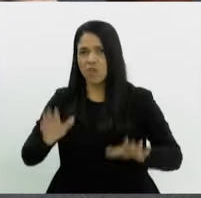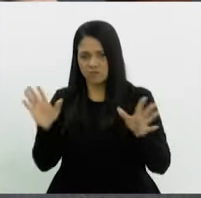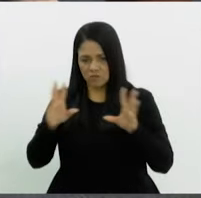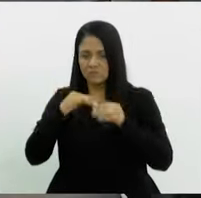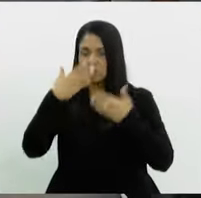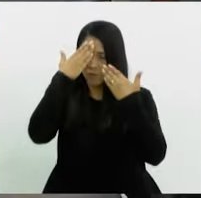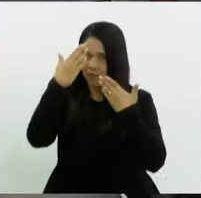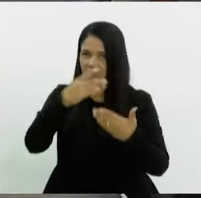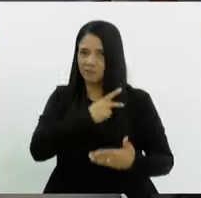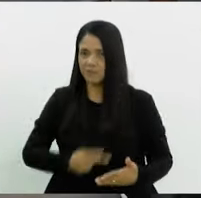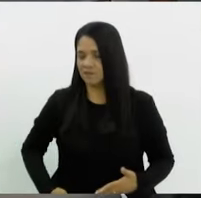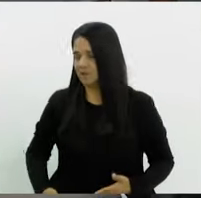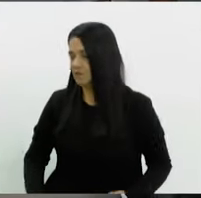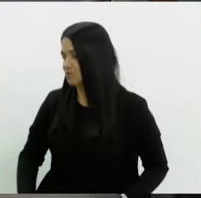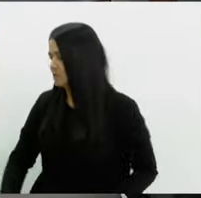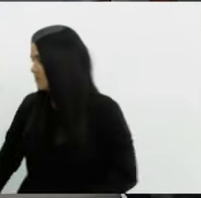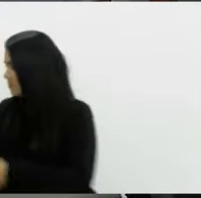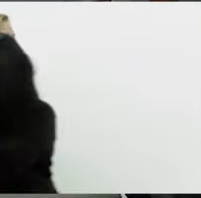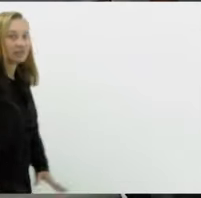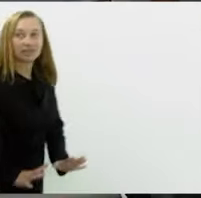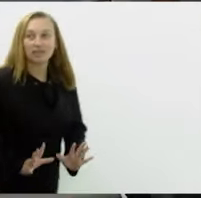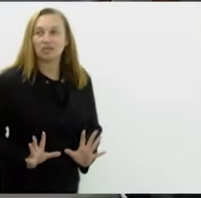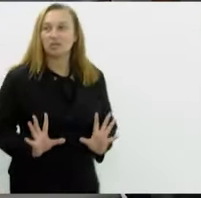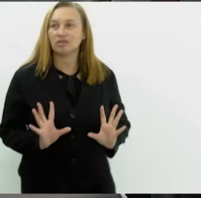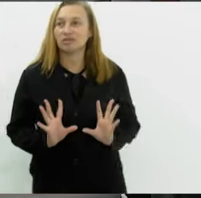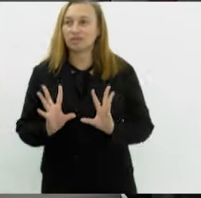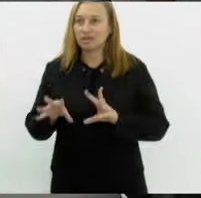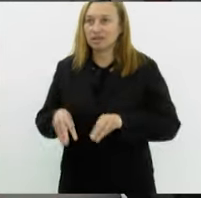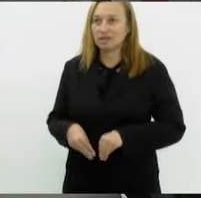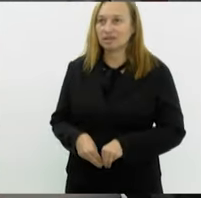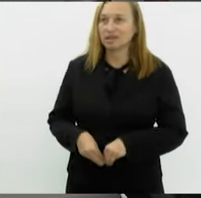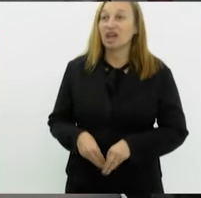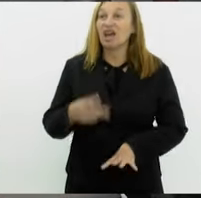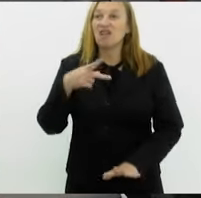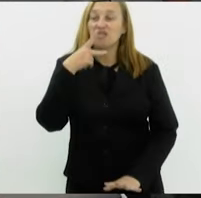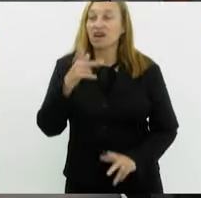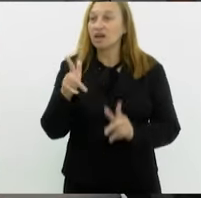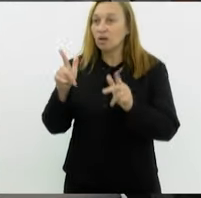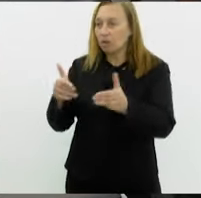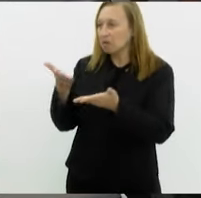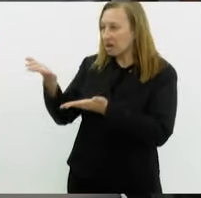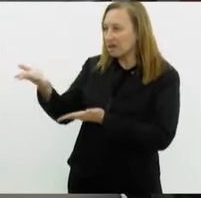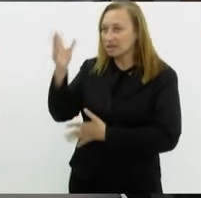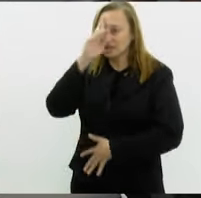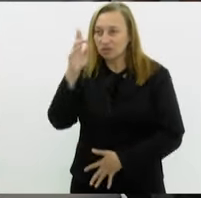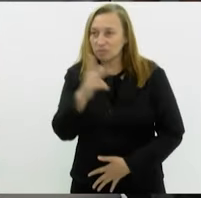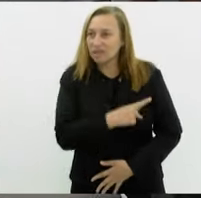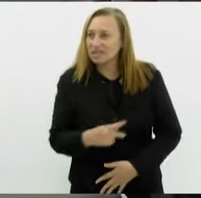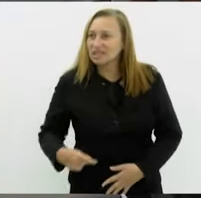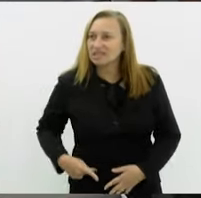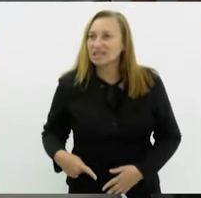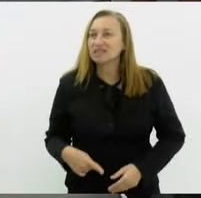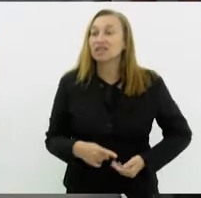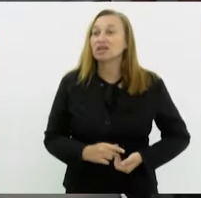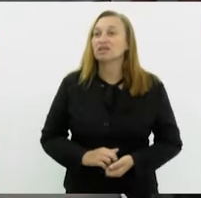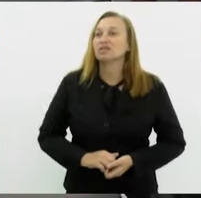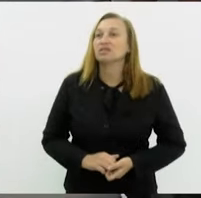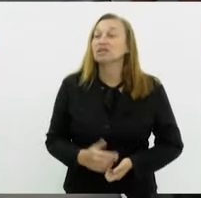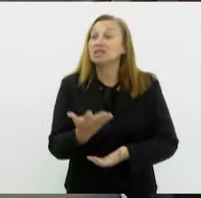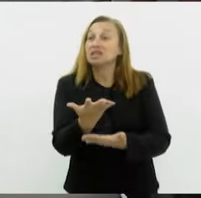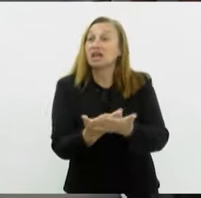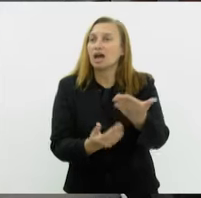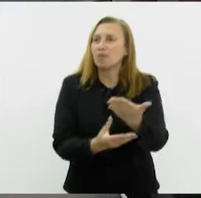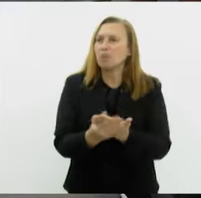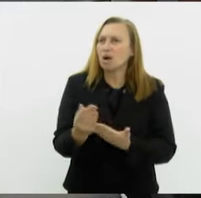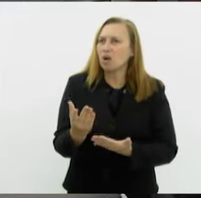Presidente. Obrigado. Para concluir, falas como essa, senhor presidente, coloca na mão desse pessoal